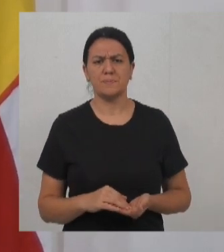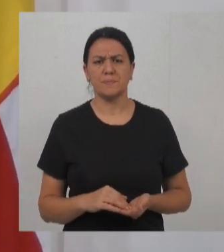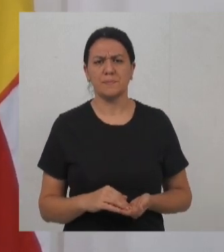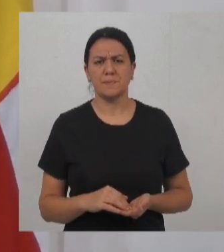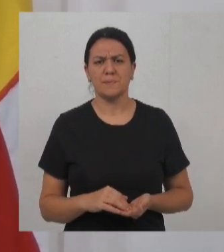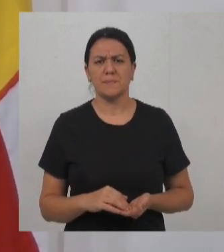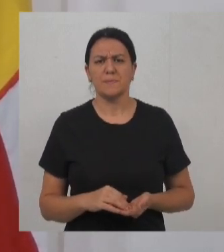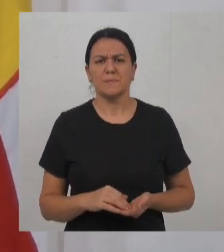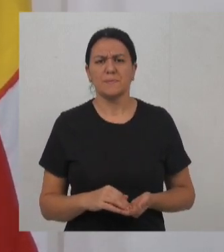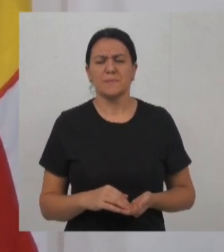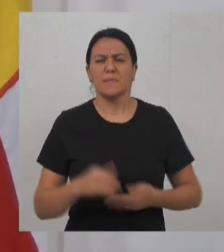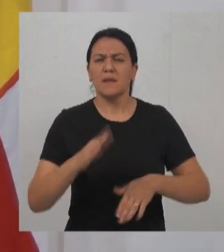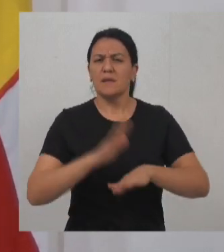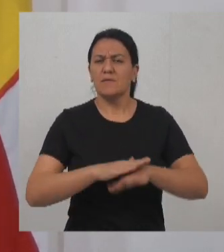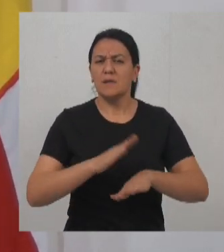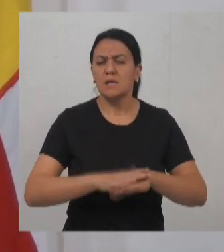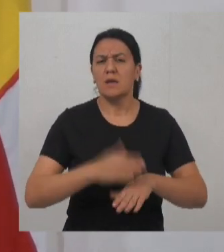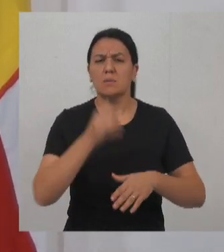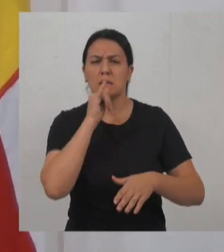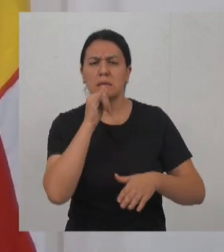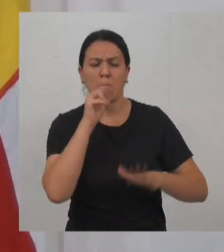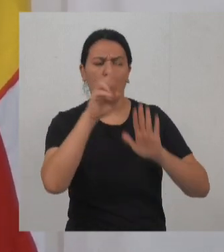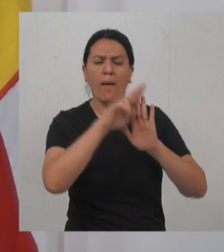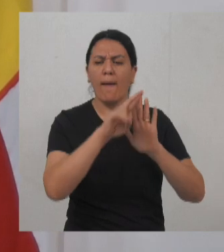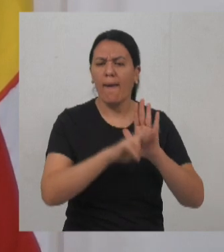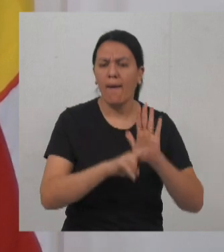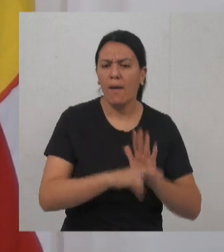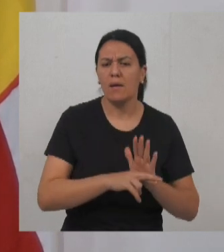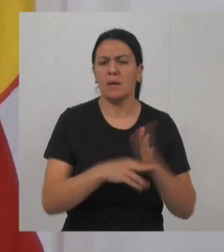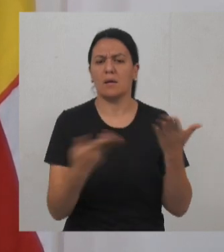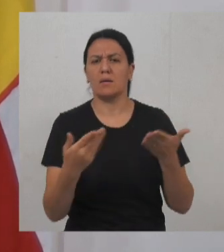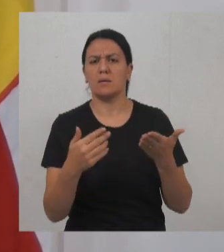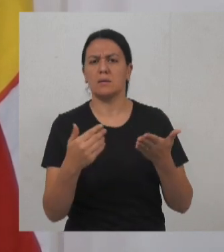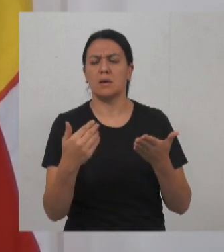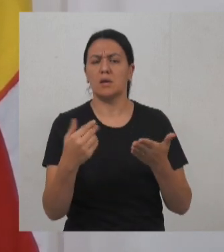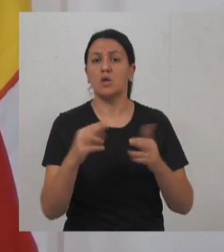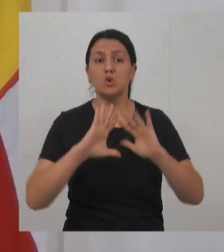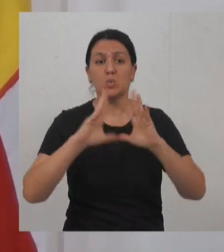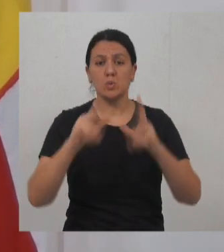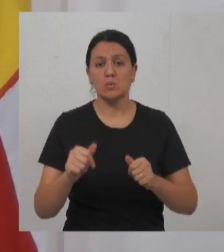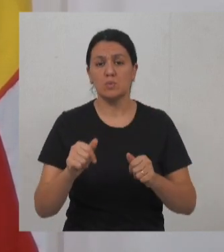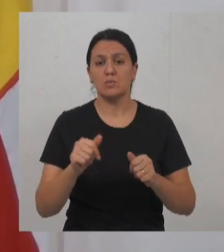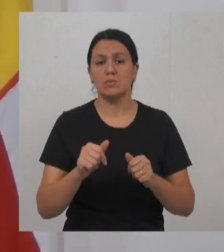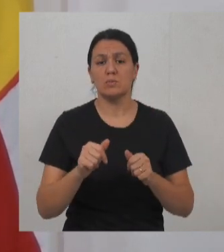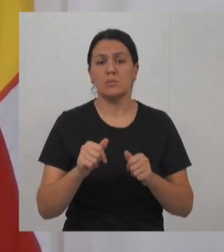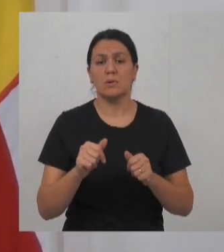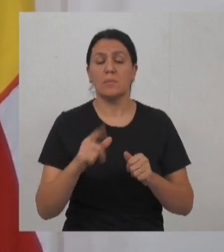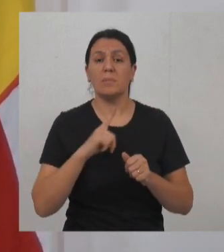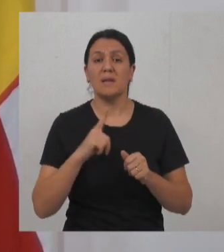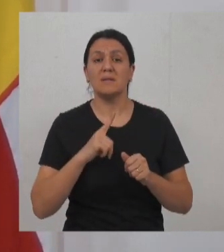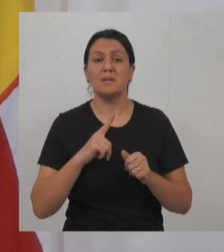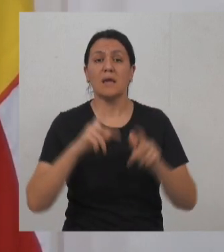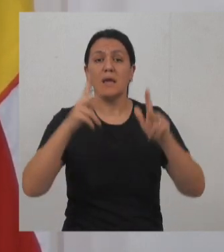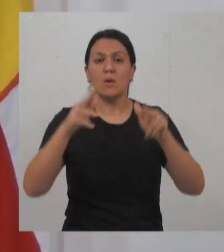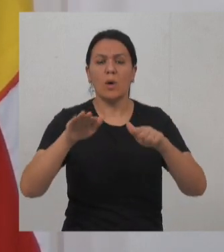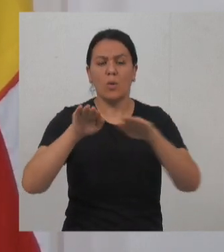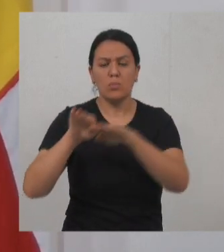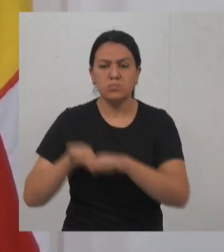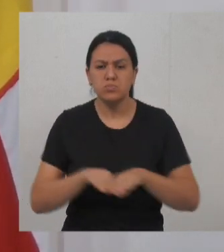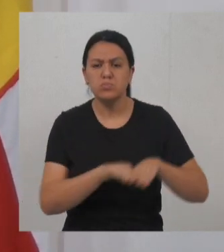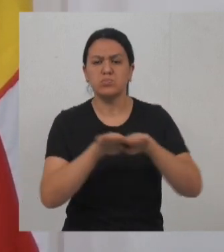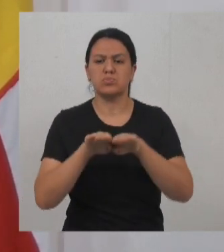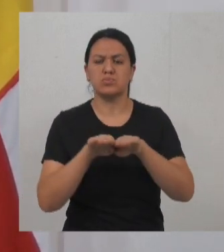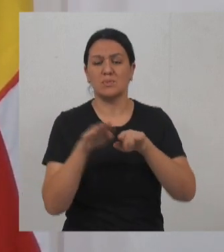fizemos manuais, roteiros, enunciados, tudo para nivelar o conhecimento, porque tínhamos juízes muito experientes, juízes